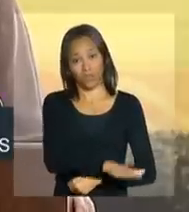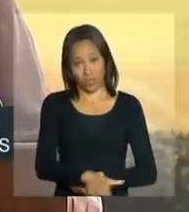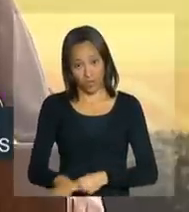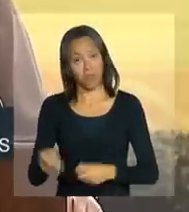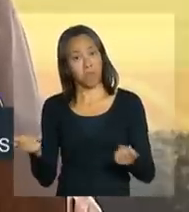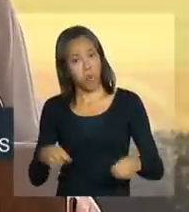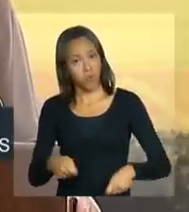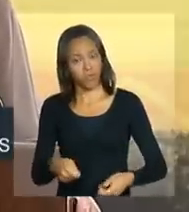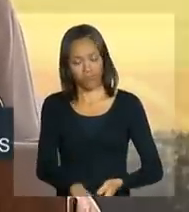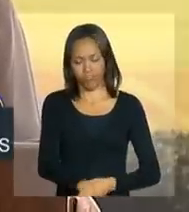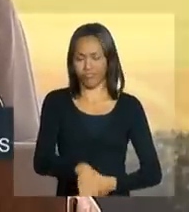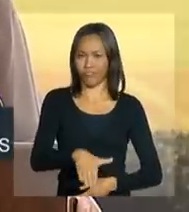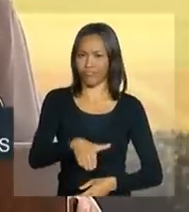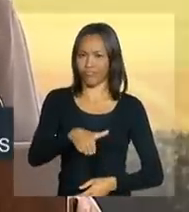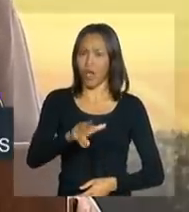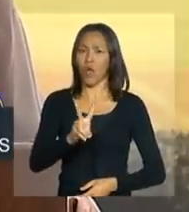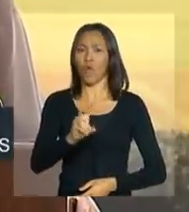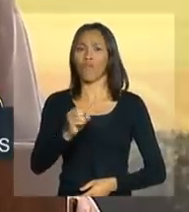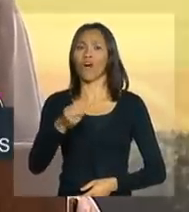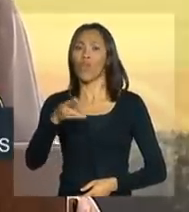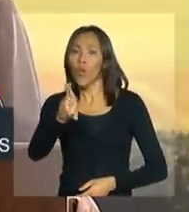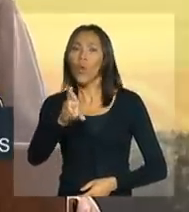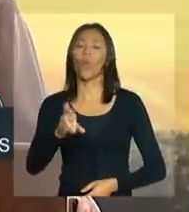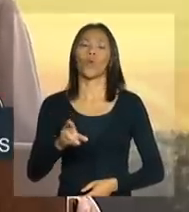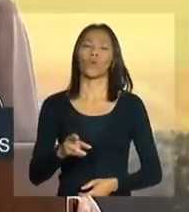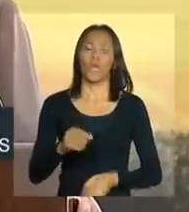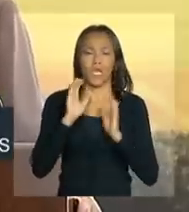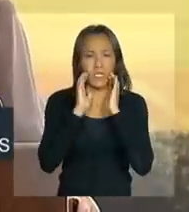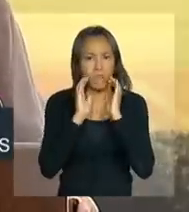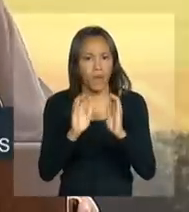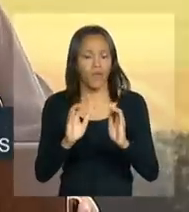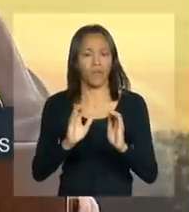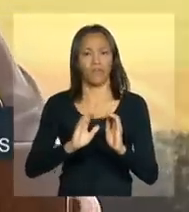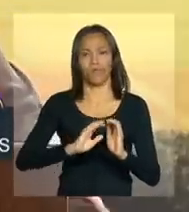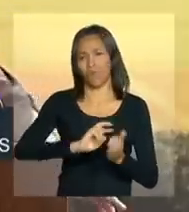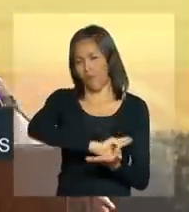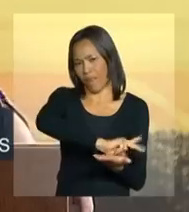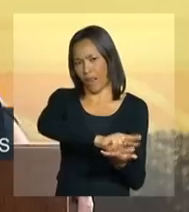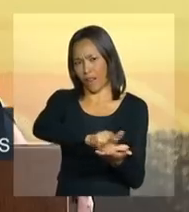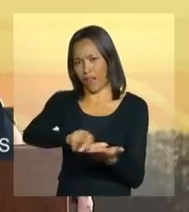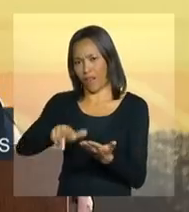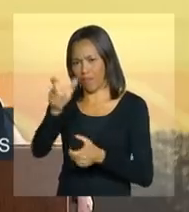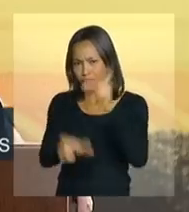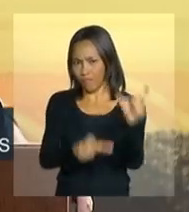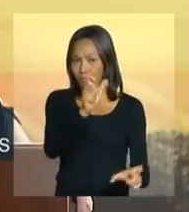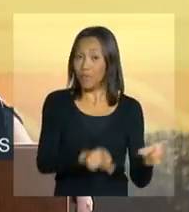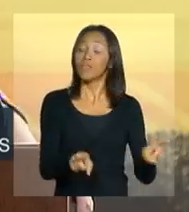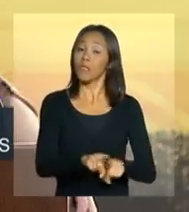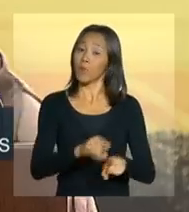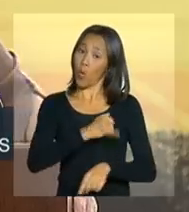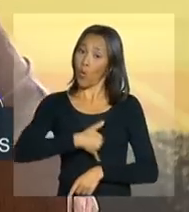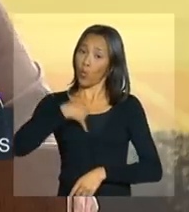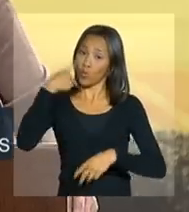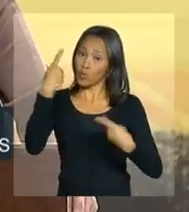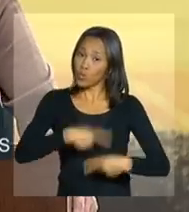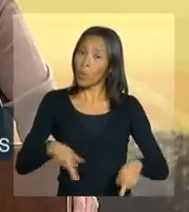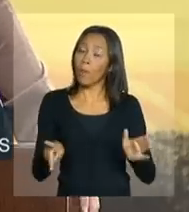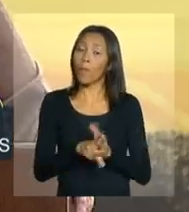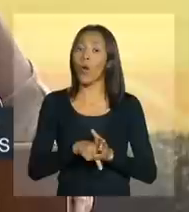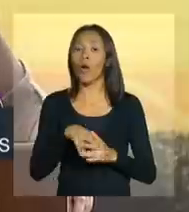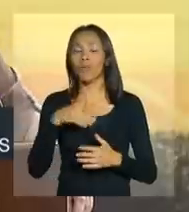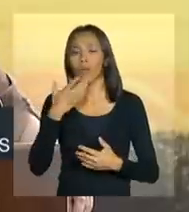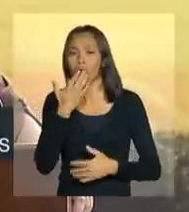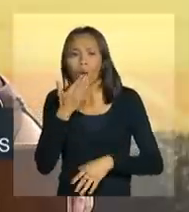com valores sólidos de respeito a diversidade de orgulho da sua história e da sua cor e onde as